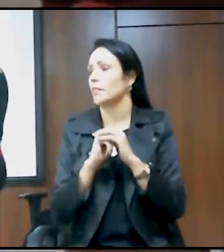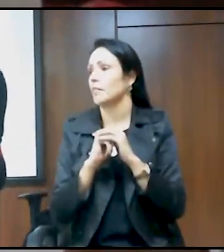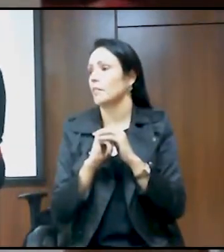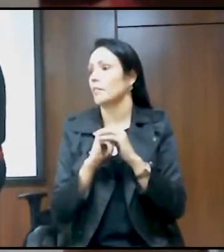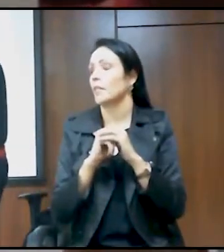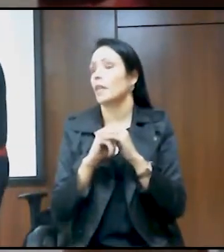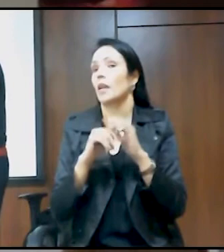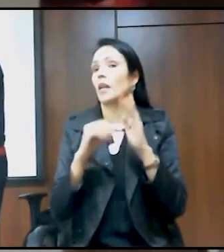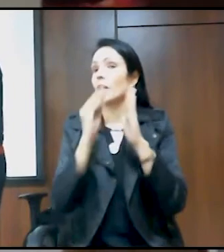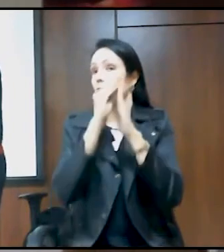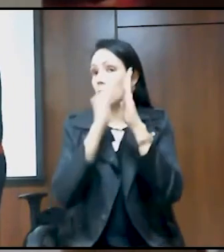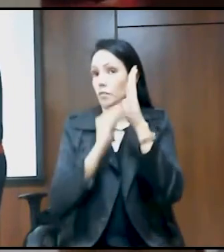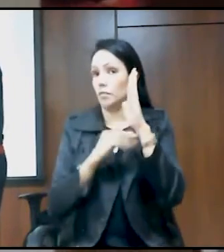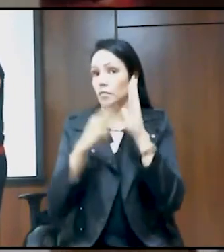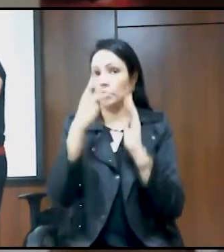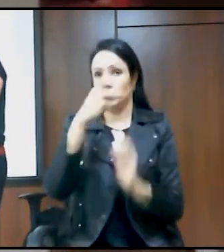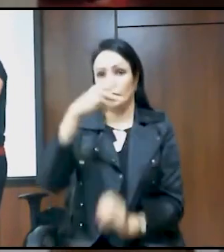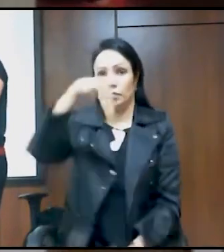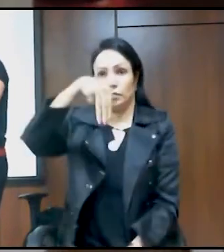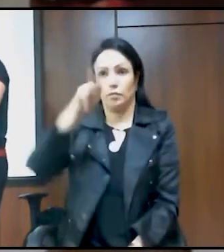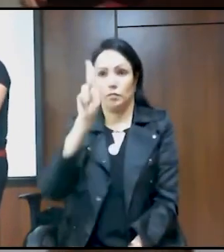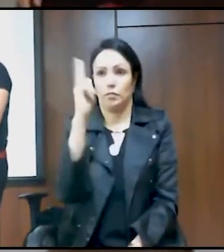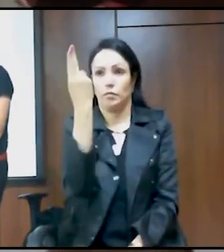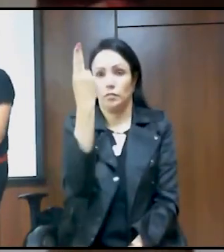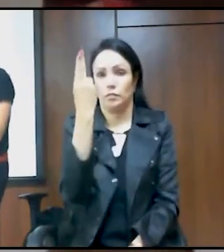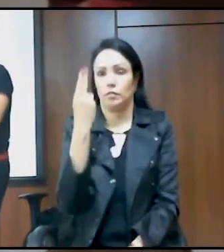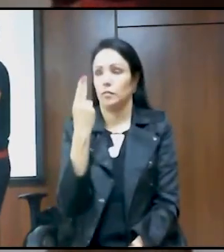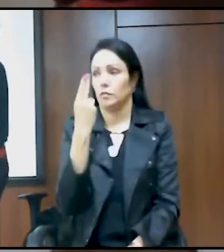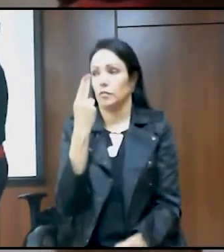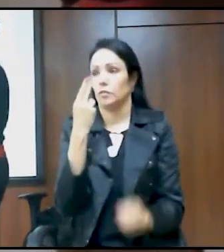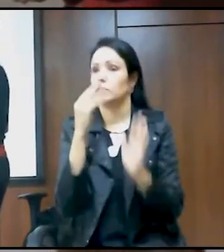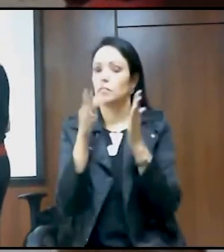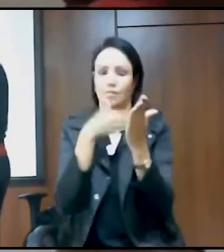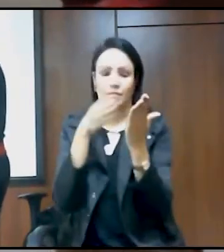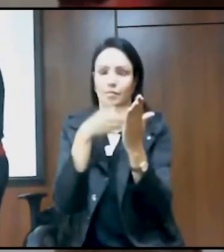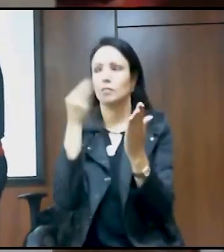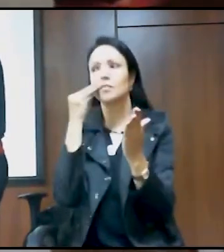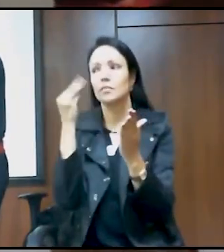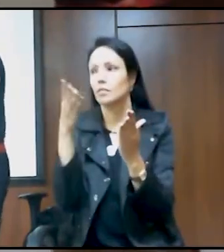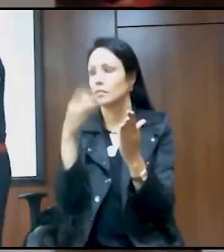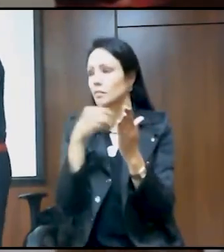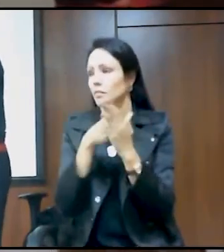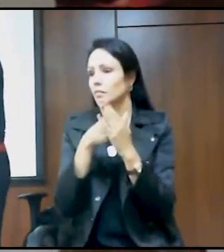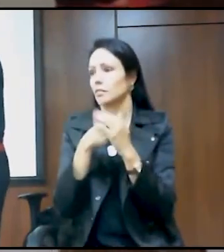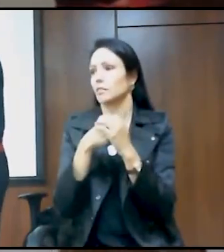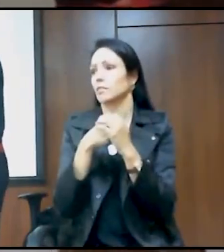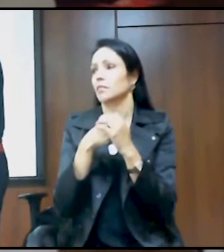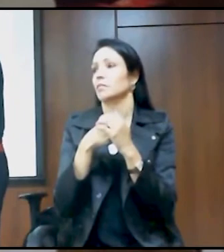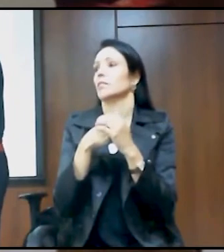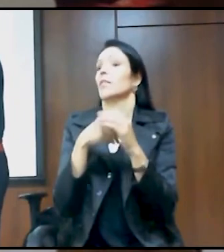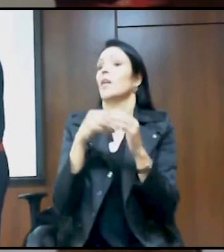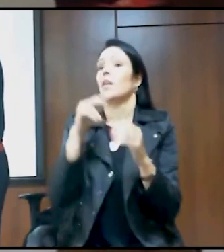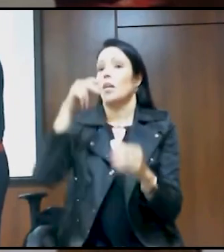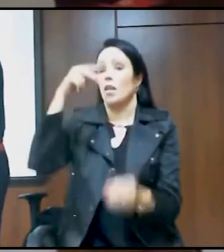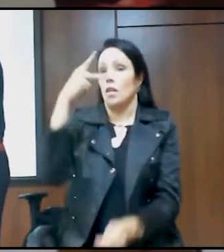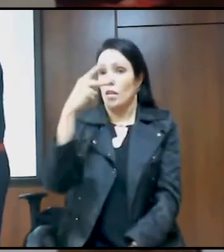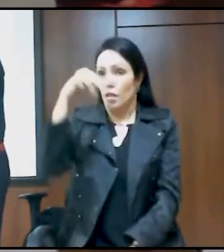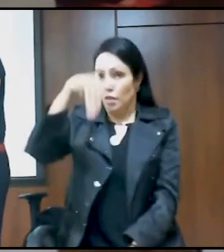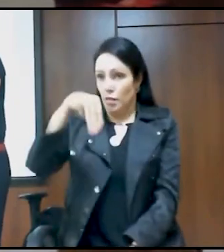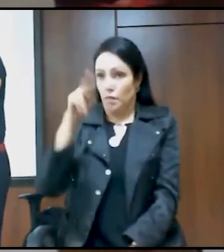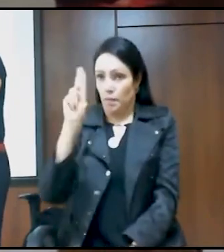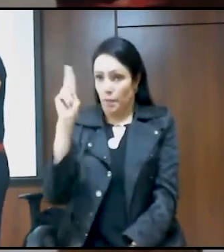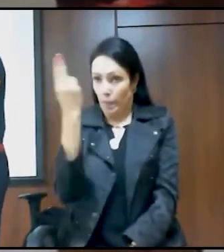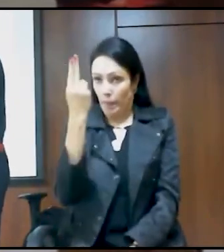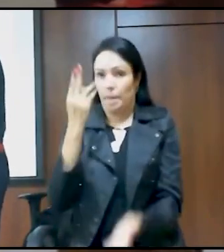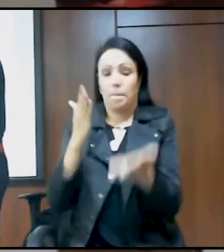são dados do PMH, naquele caderninho que ele mostrou ali. Uma questão importante, o PMH não foi